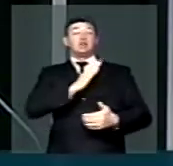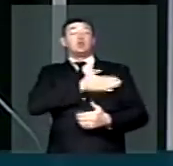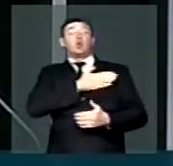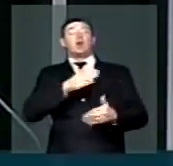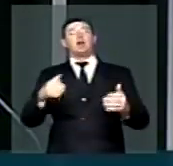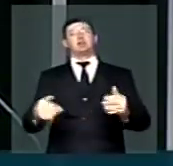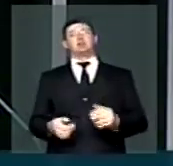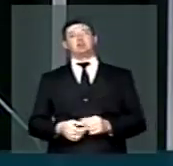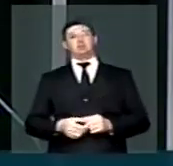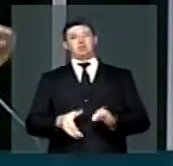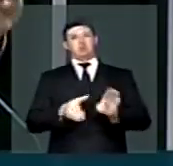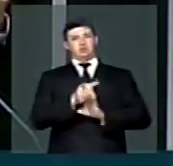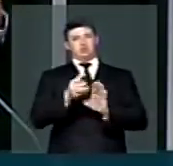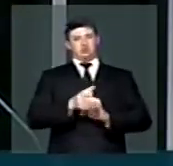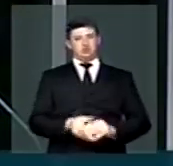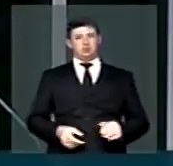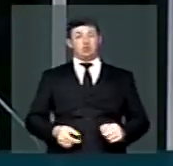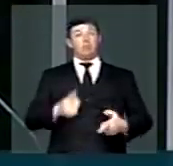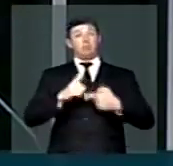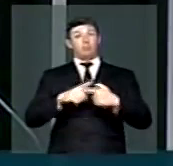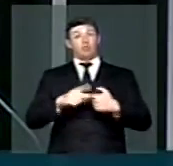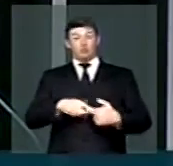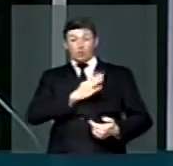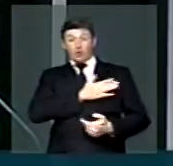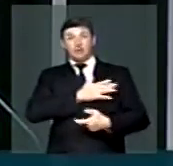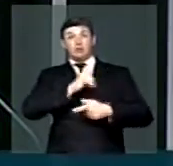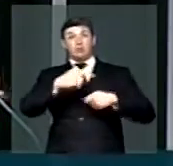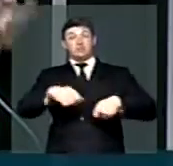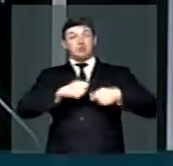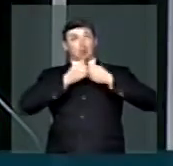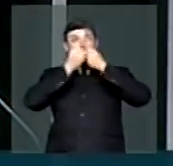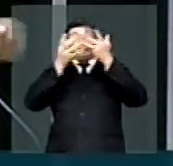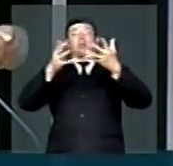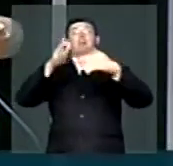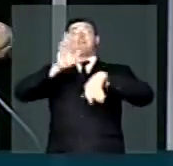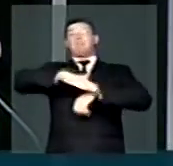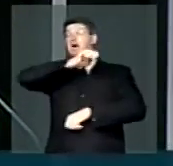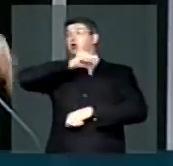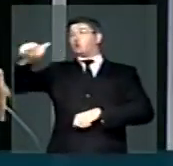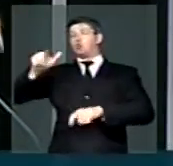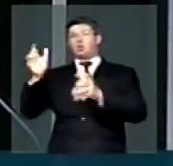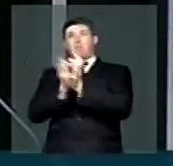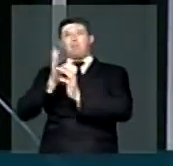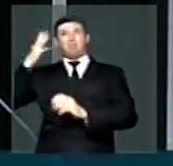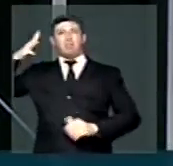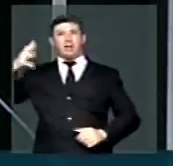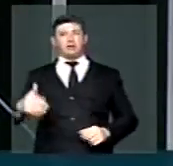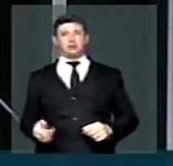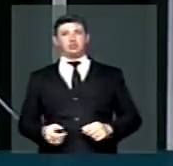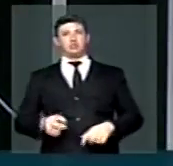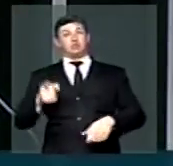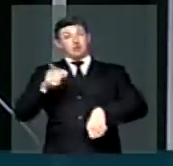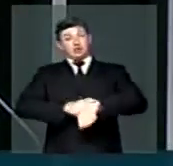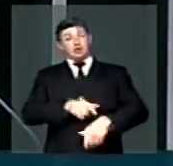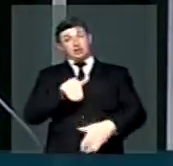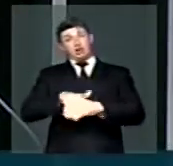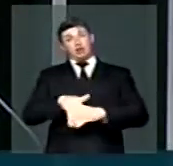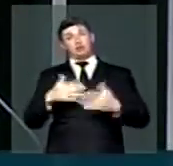coração, que o coração fale mais alto na hora de colocar o